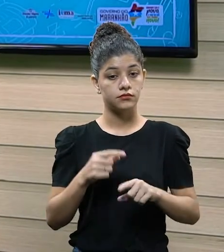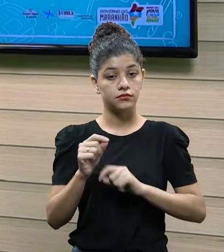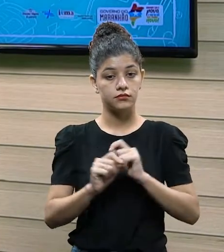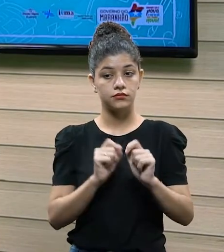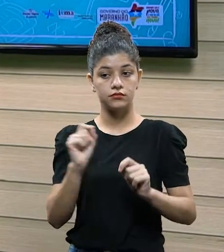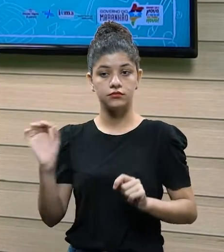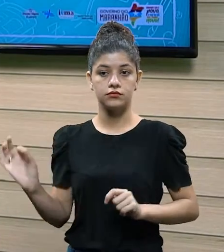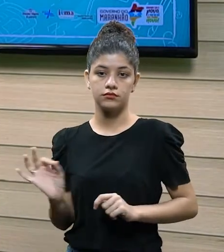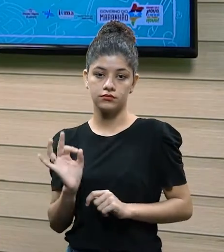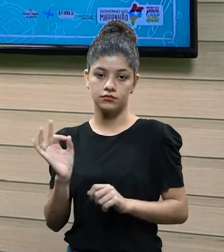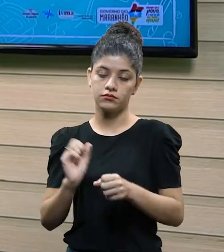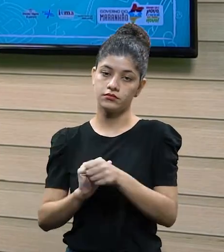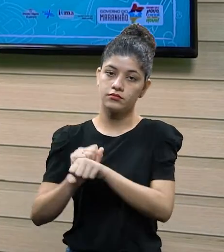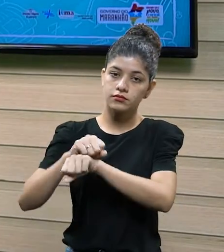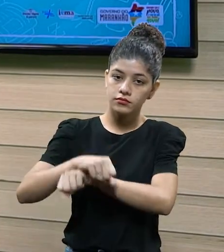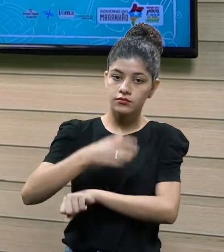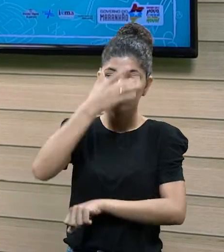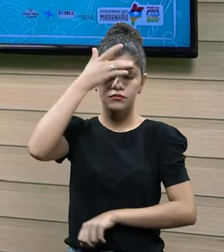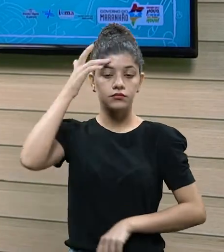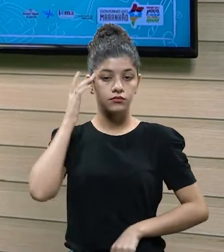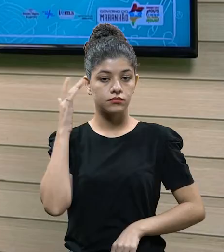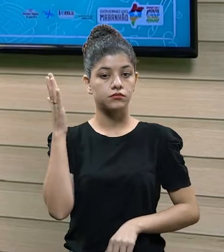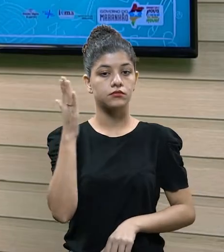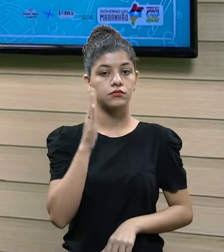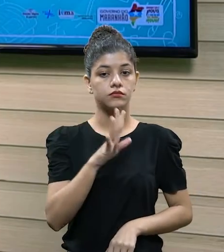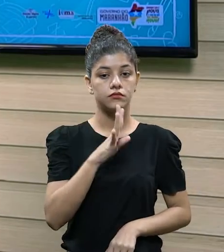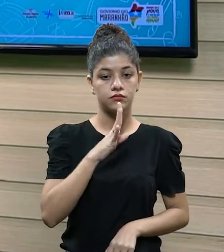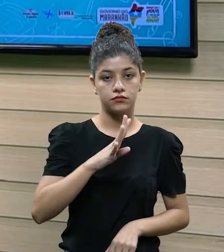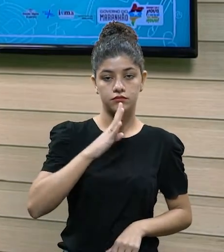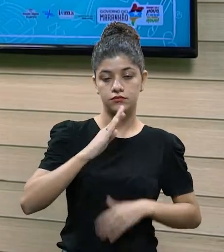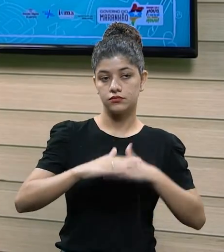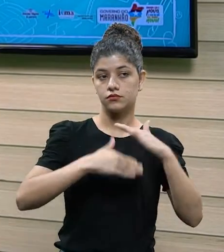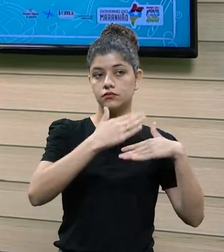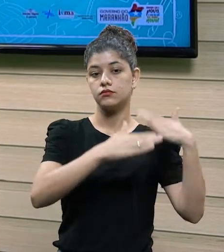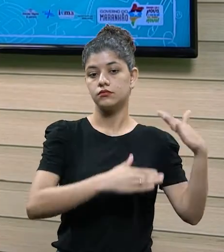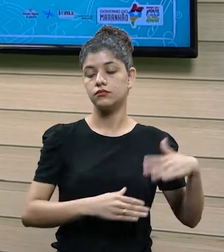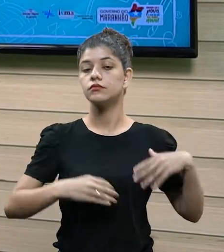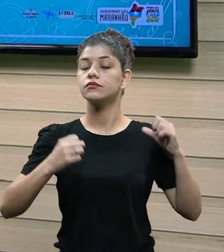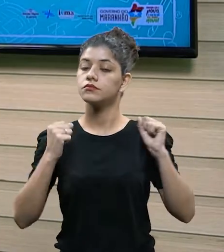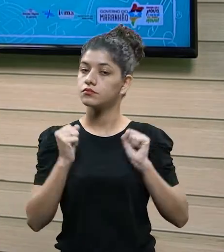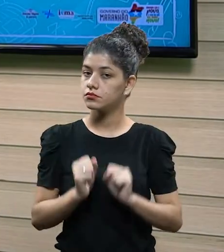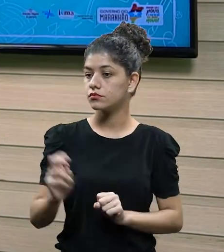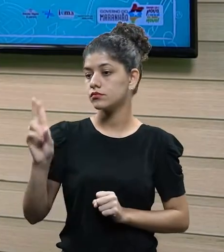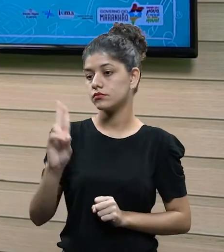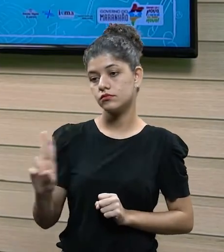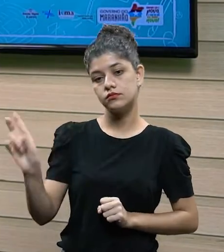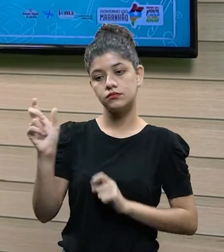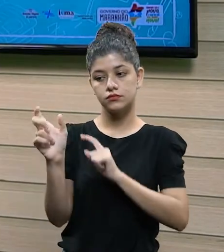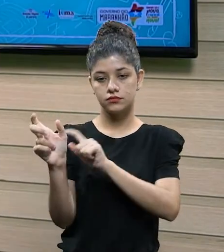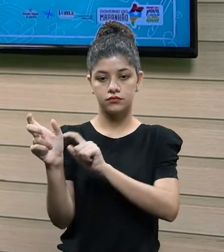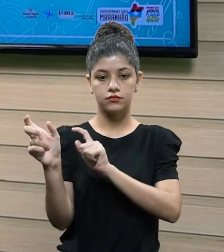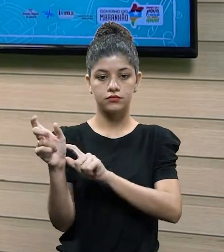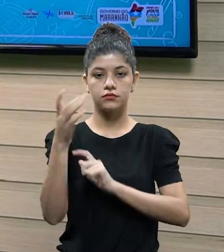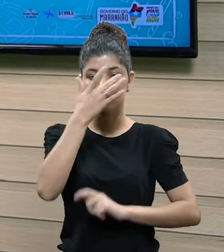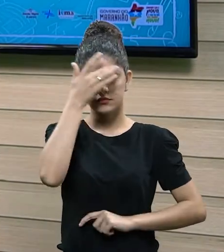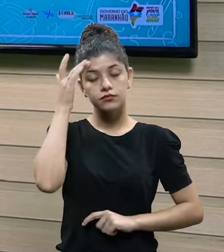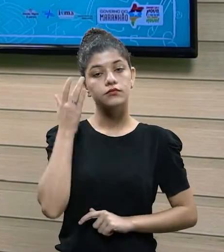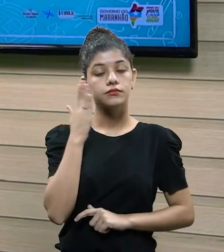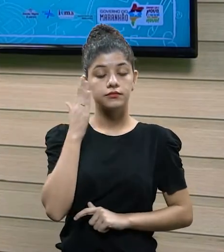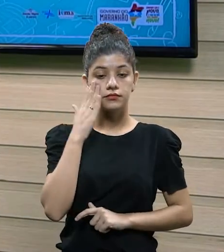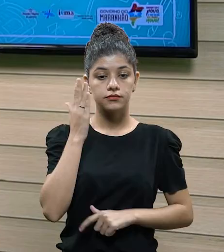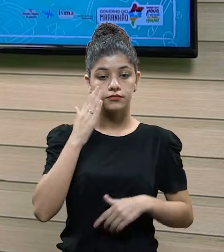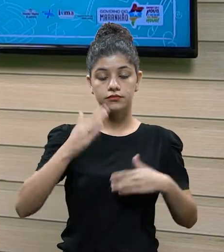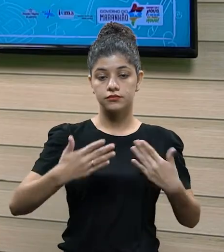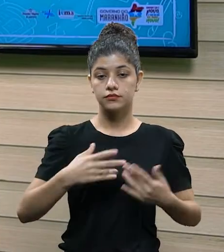numa universidade, com pessoas com conhecimento maior, com mais idade, aí sim, eu posso usar essas nomenclaturas que a pessoa vai